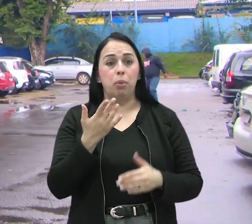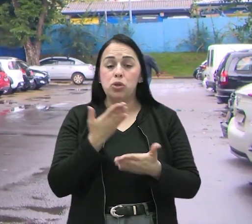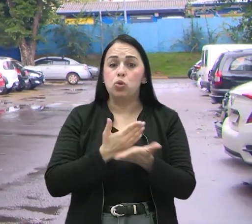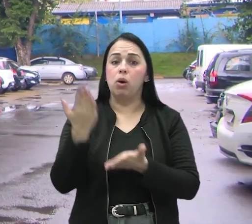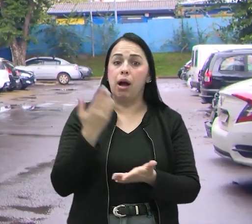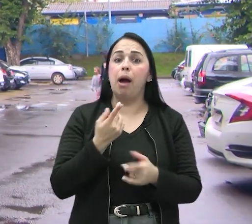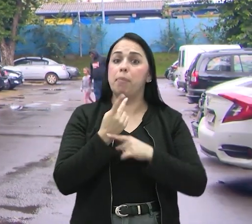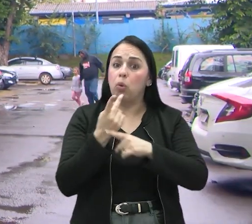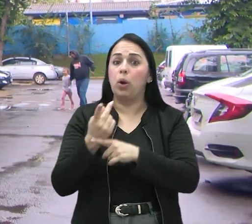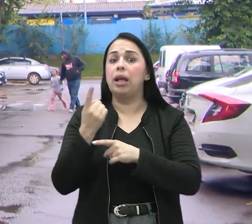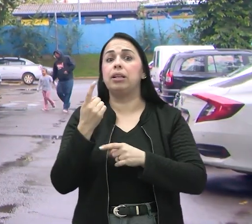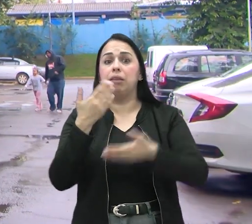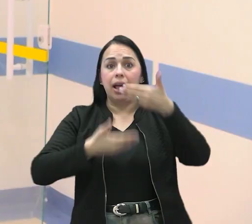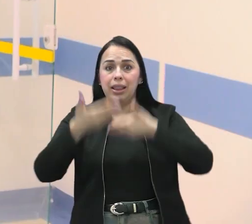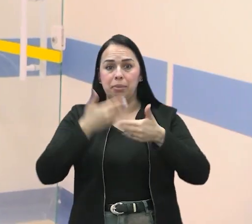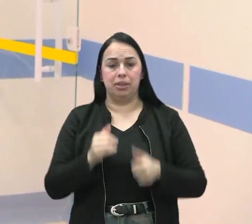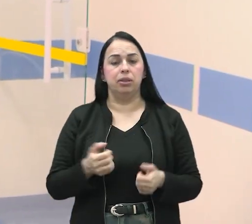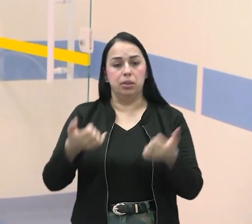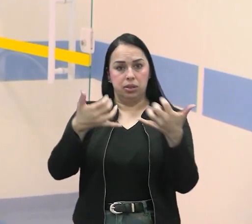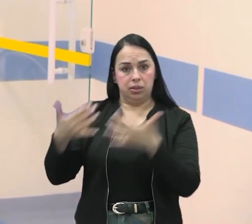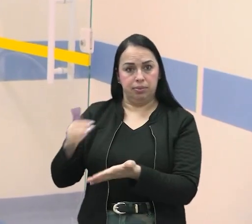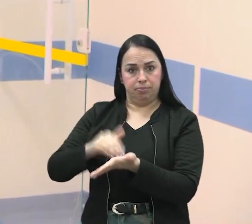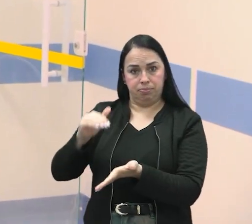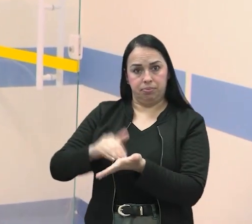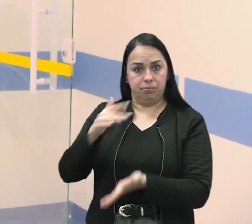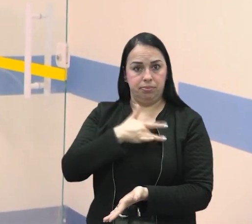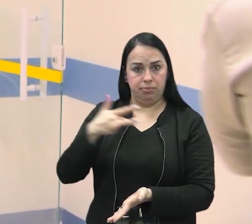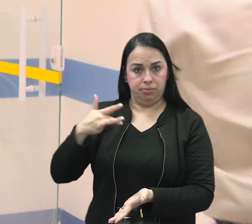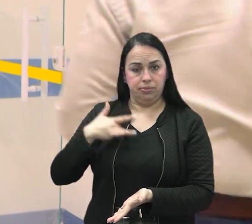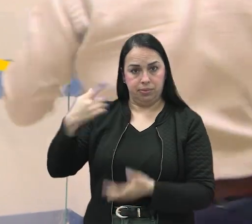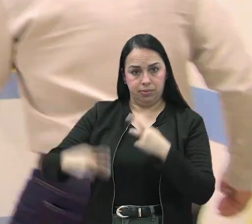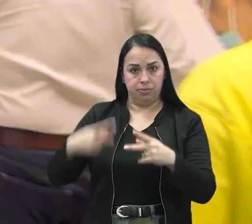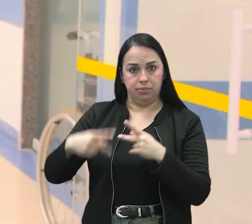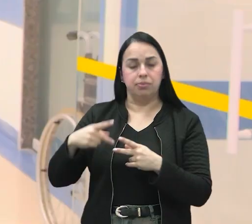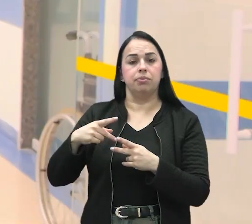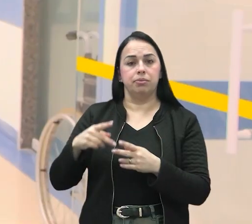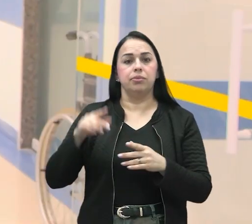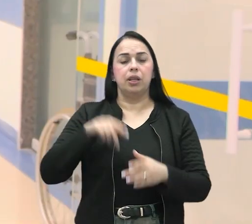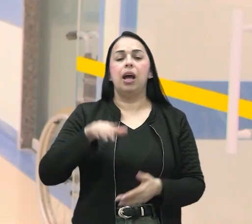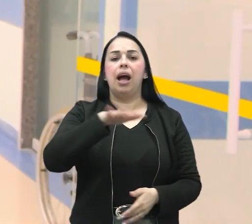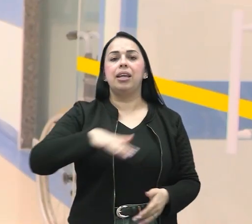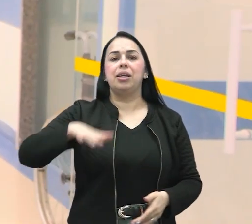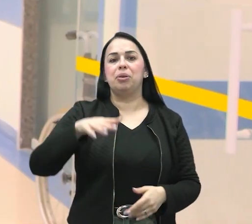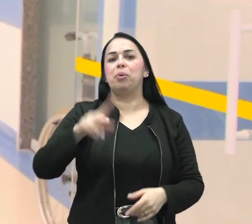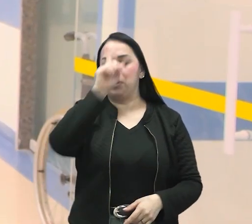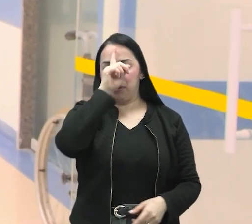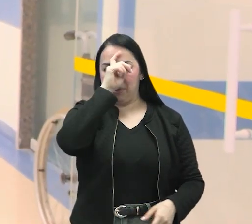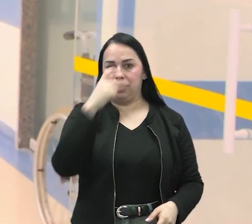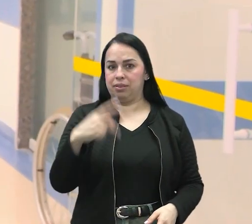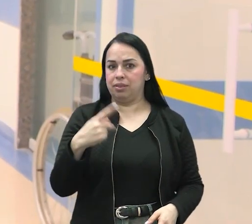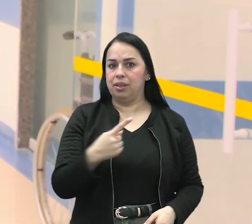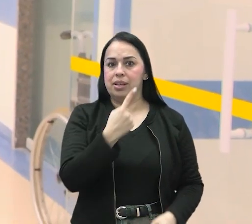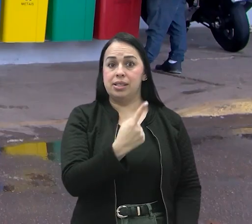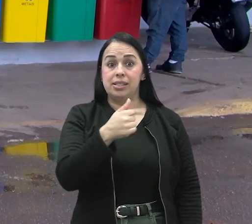tratamento odontológico na rede pública. Como explica o secretário de Saúde de São José, o Hospital Clínica Sul já realiza